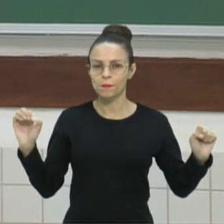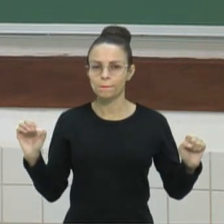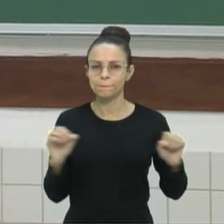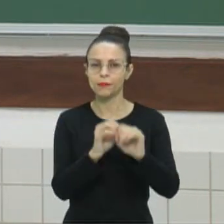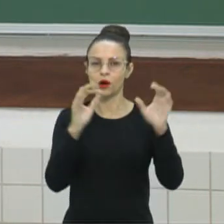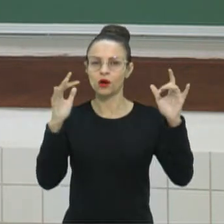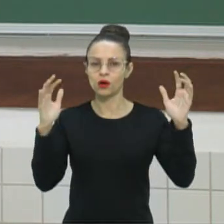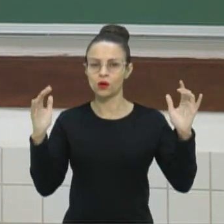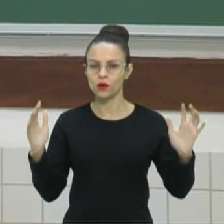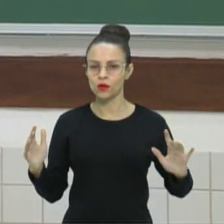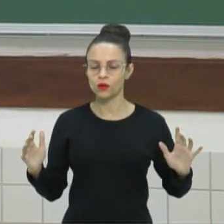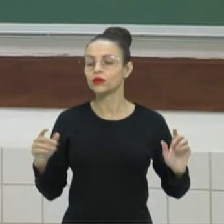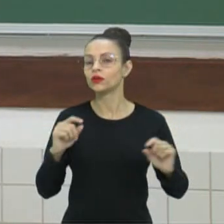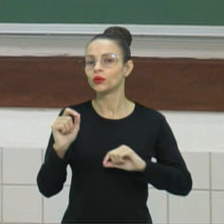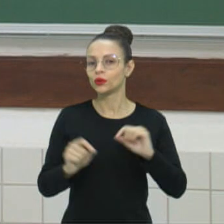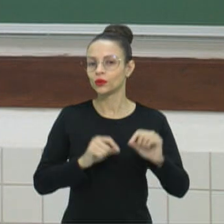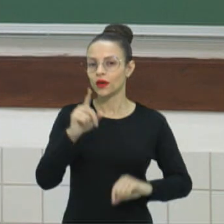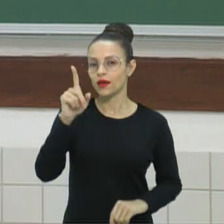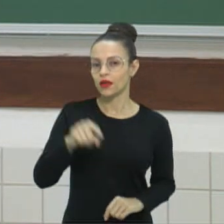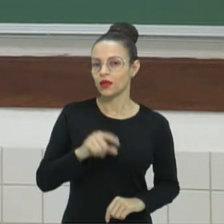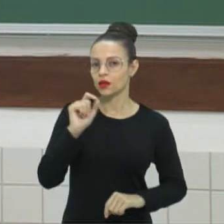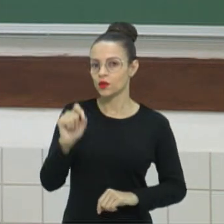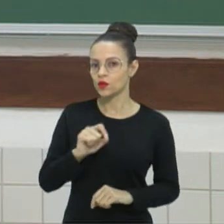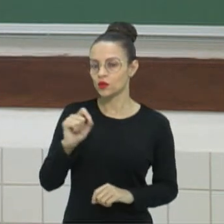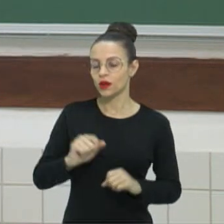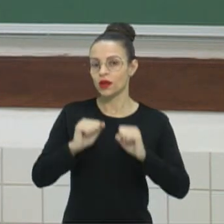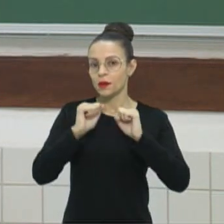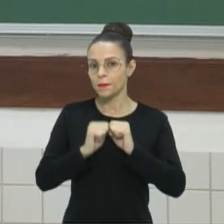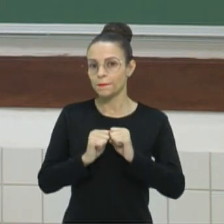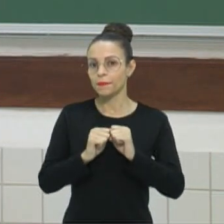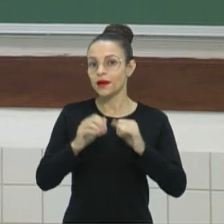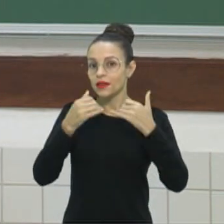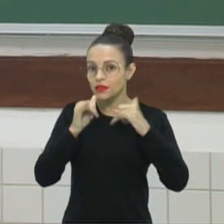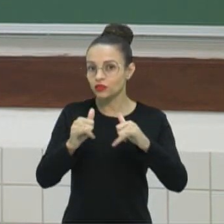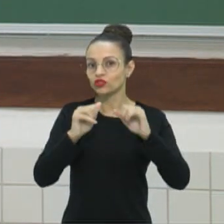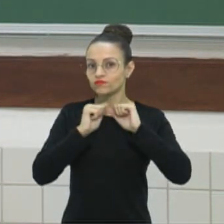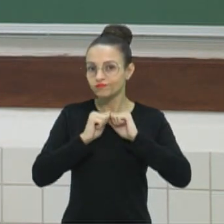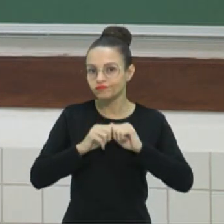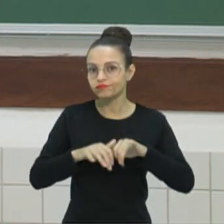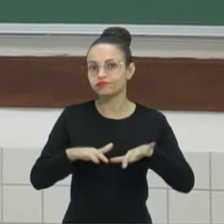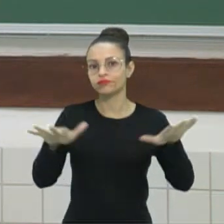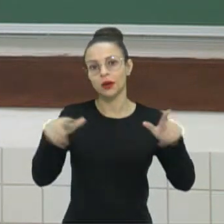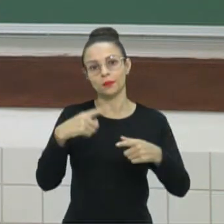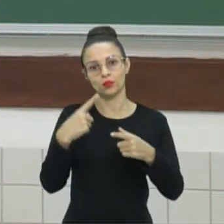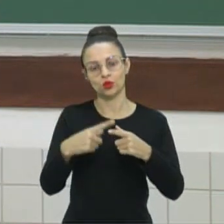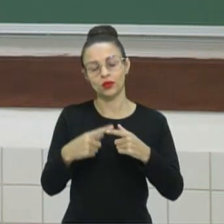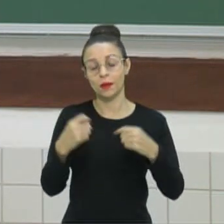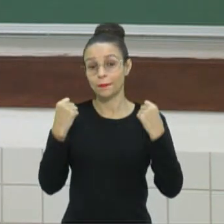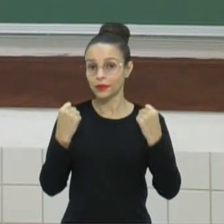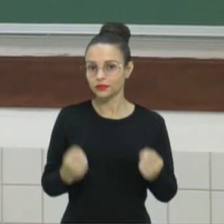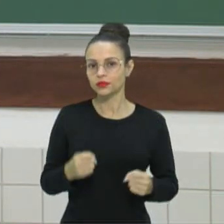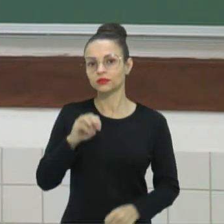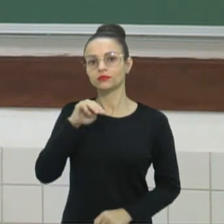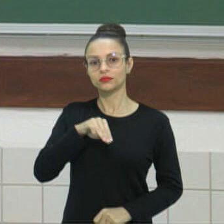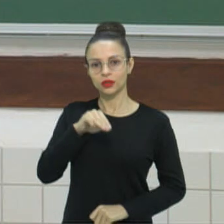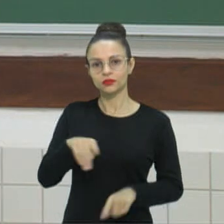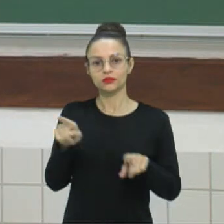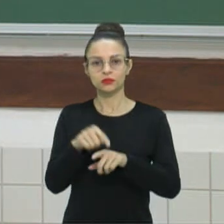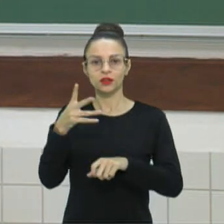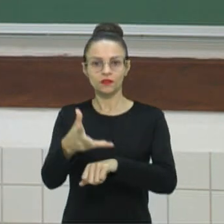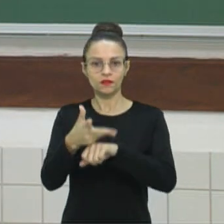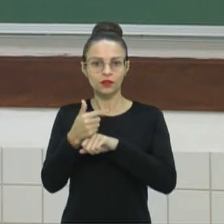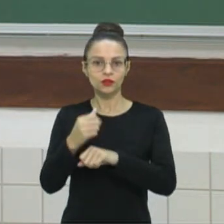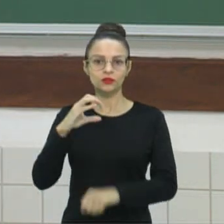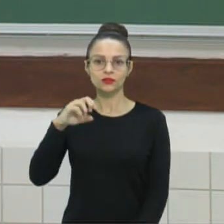vêm, né, do espaço sideral, normalmente liberam com uma grande quantidade de energia, né, porque eles têm uma grande quantidade de massa, também a sua velocidade